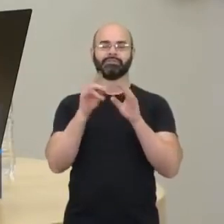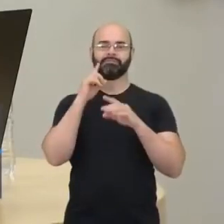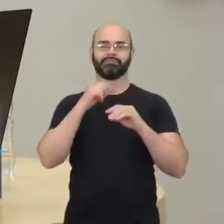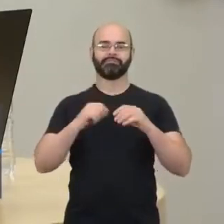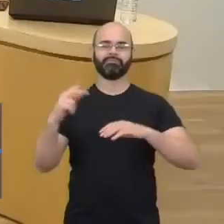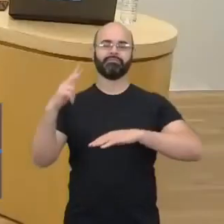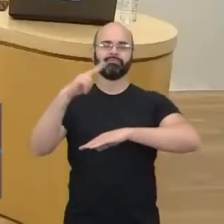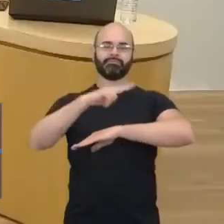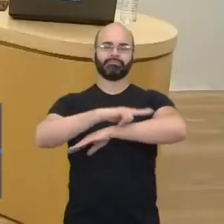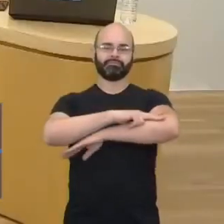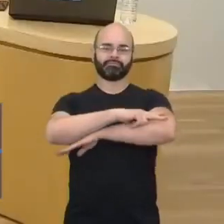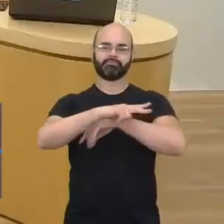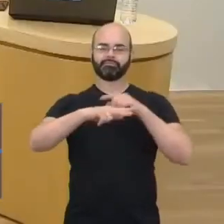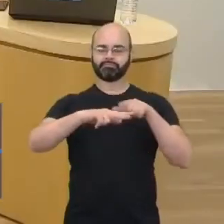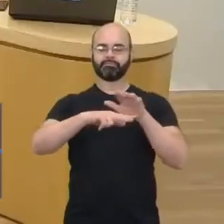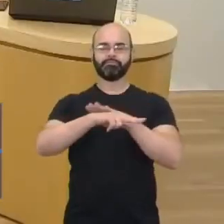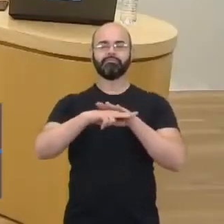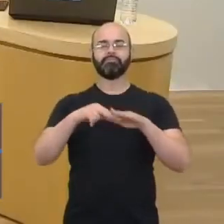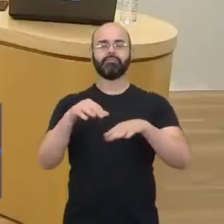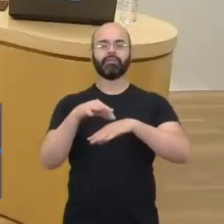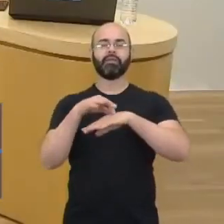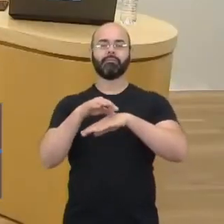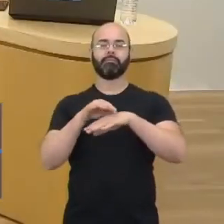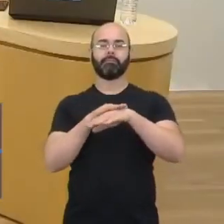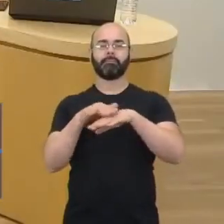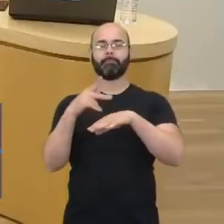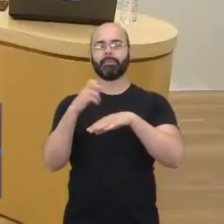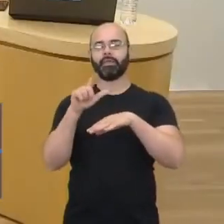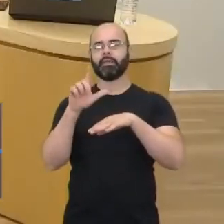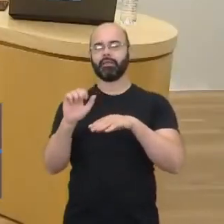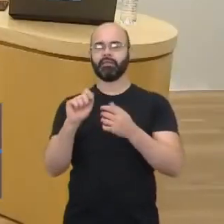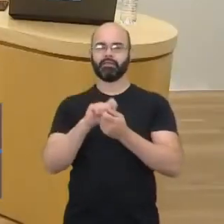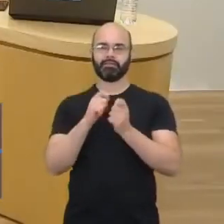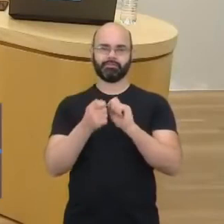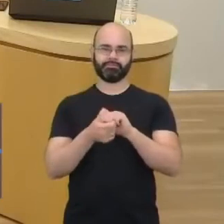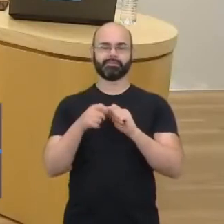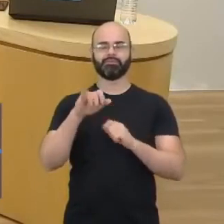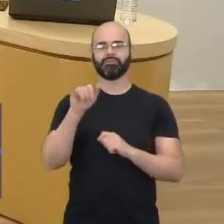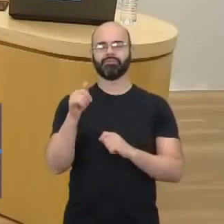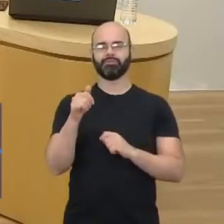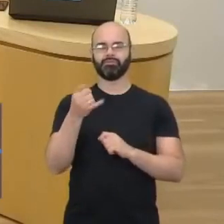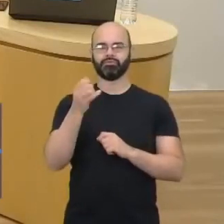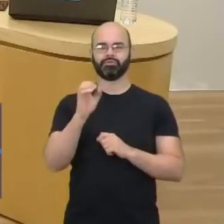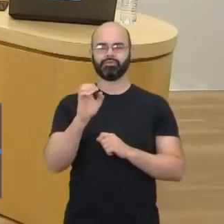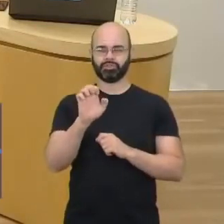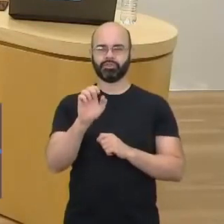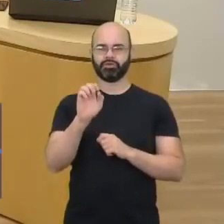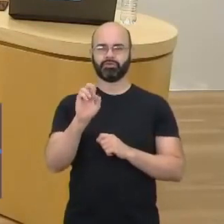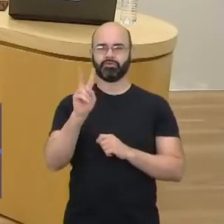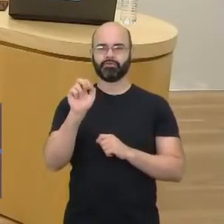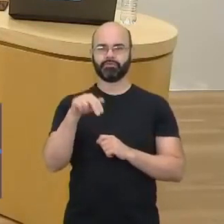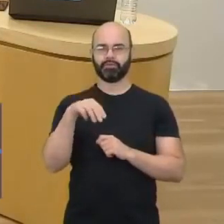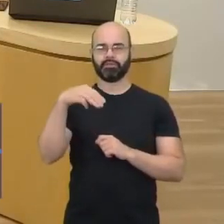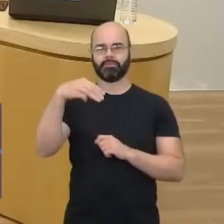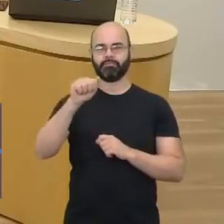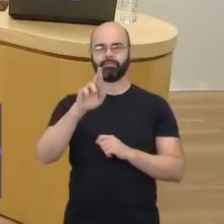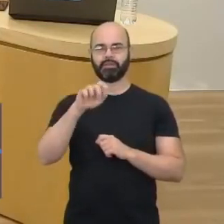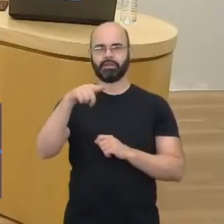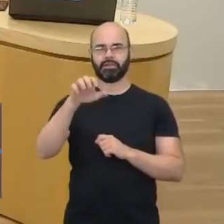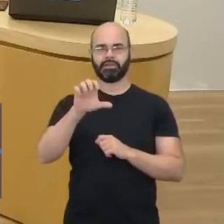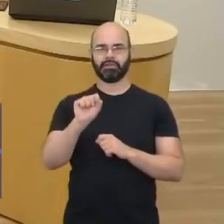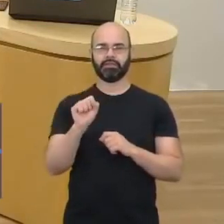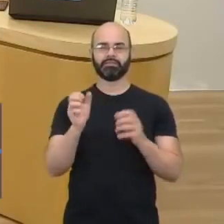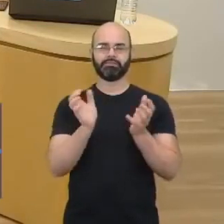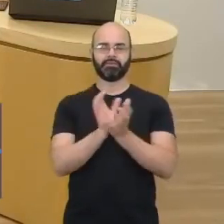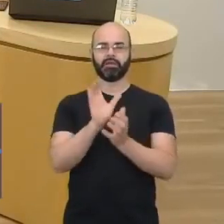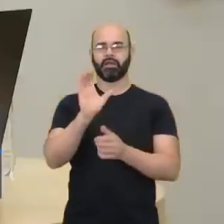também, sua pele, que ajuda na sua sobrevivência. Os alunos aí, Bianca, Giovana, João Marcos, Cauã, Gabriela e Guilherme, que estão aí com a gente participando direto,